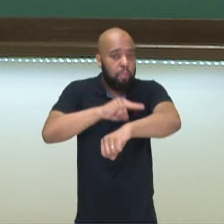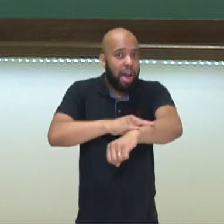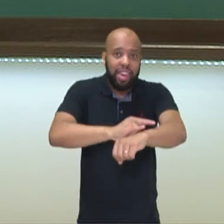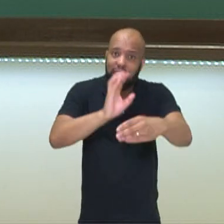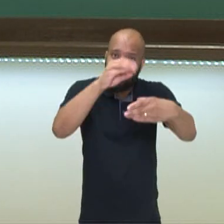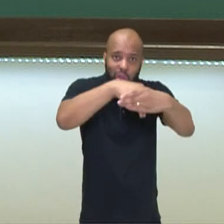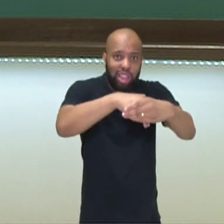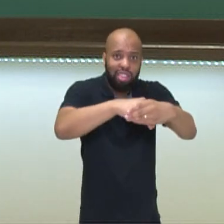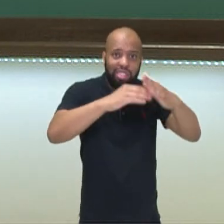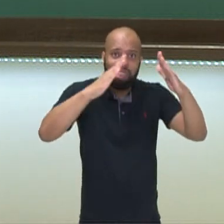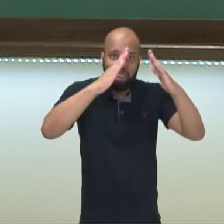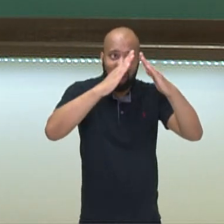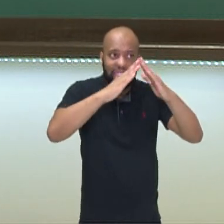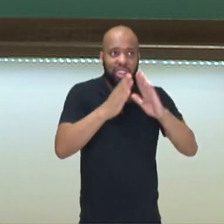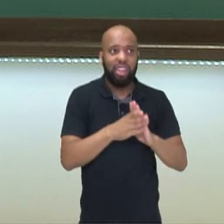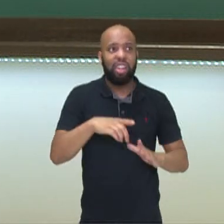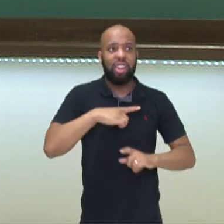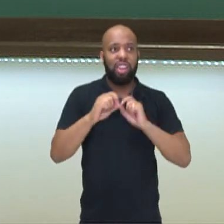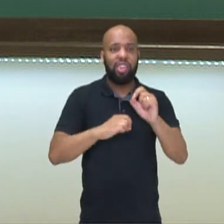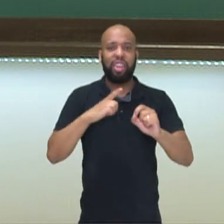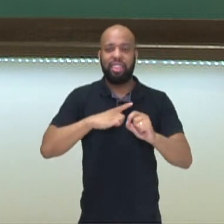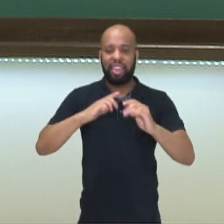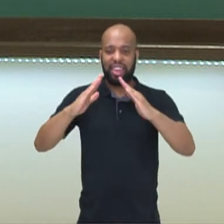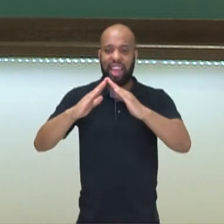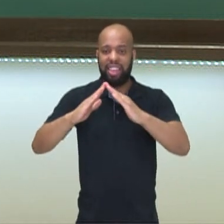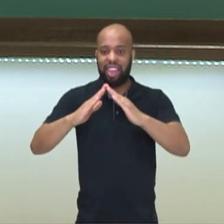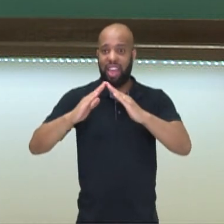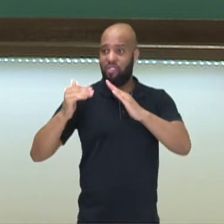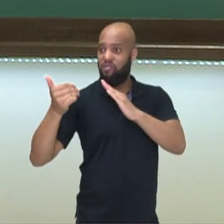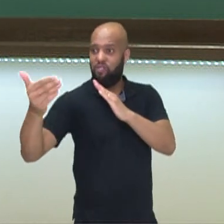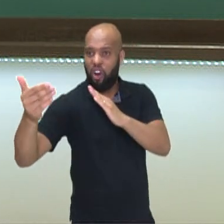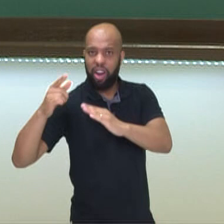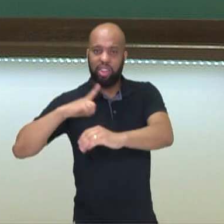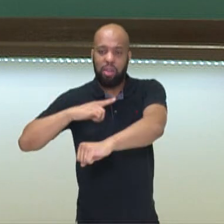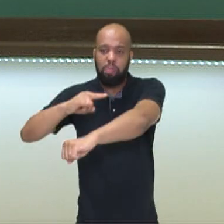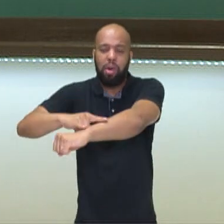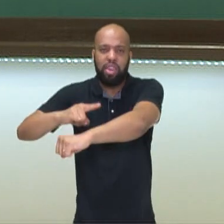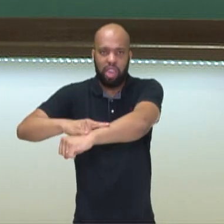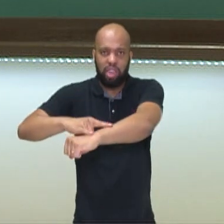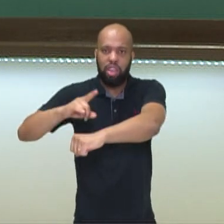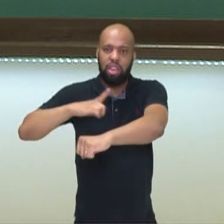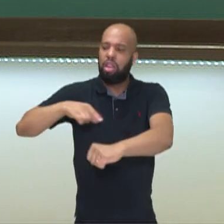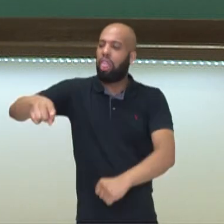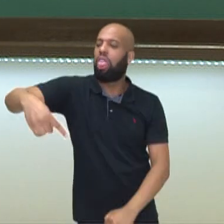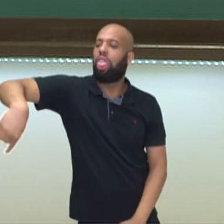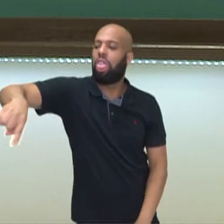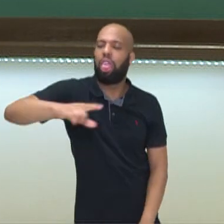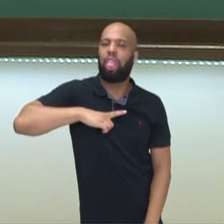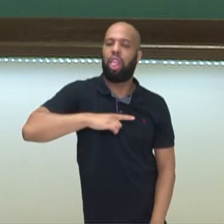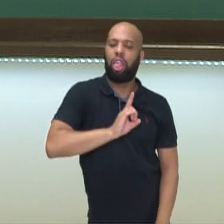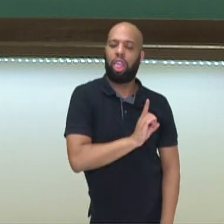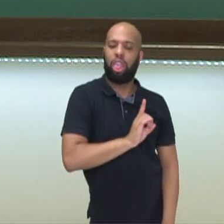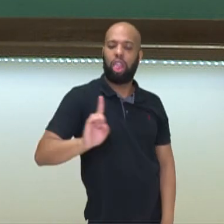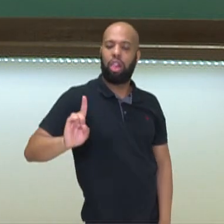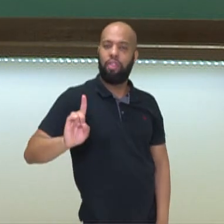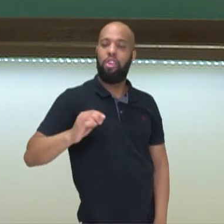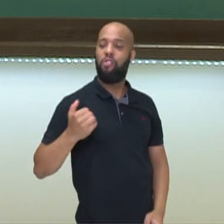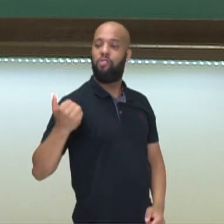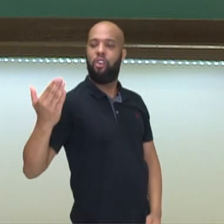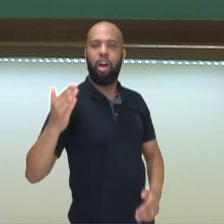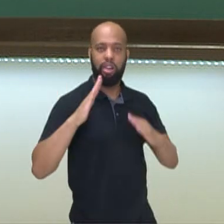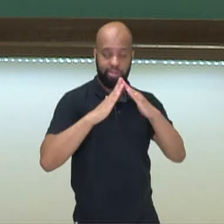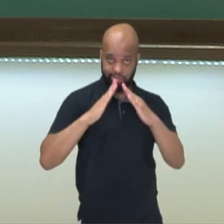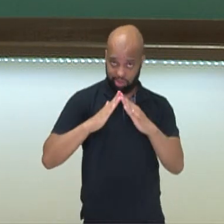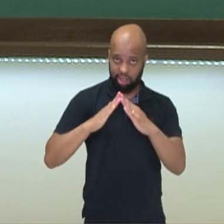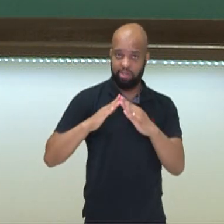casa. Elas têm algo chamado casinha sanitária, que para fazer as suas necessidades elas têm que se deslocar para fora da